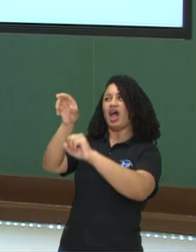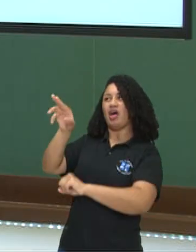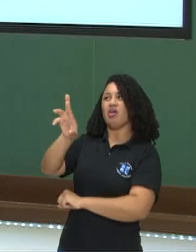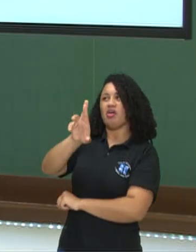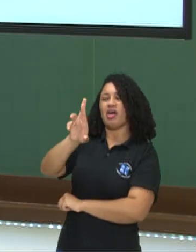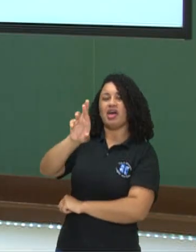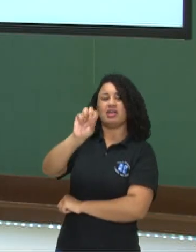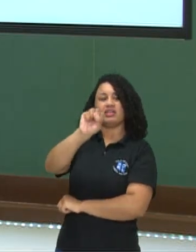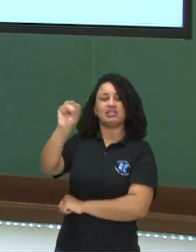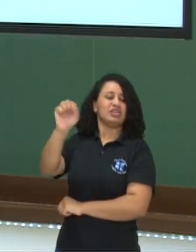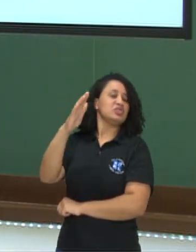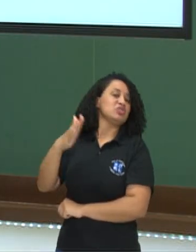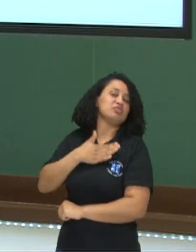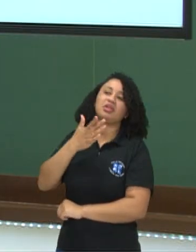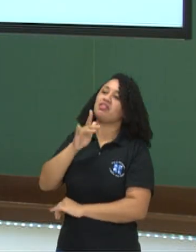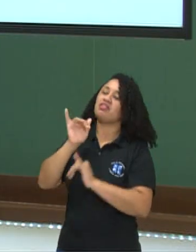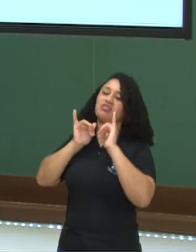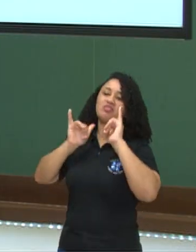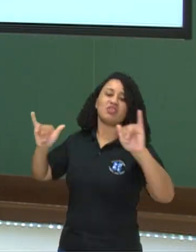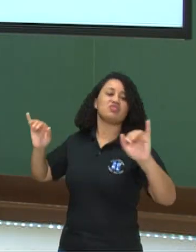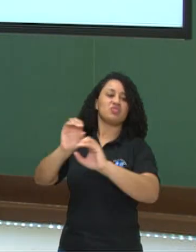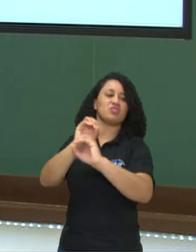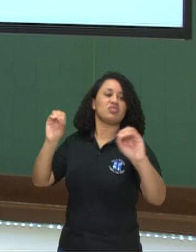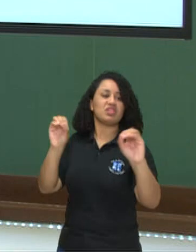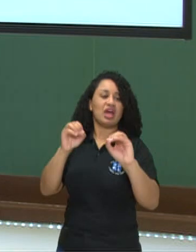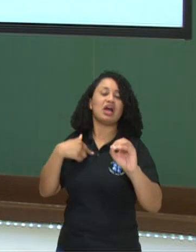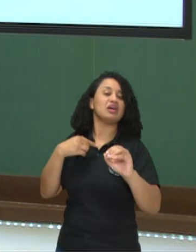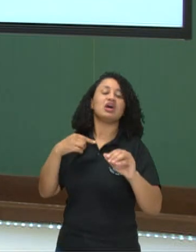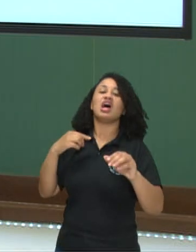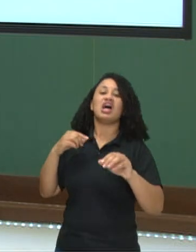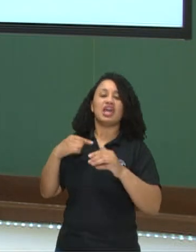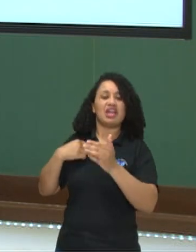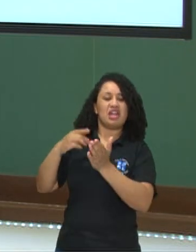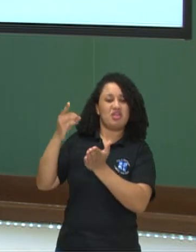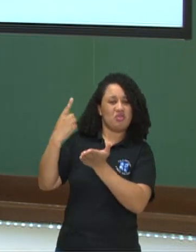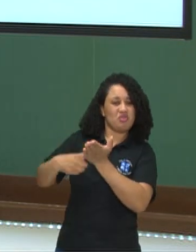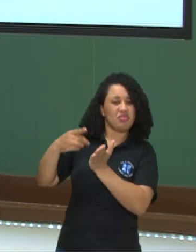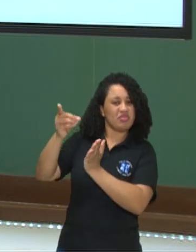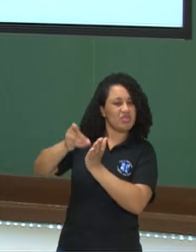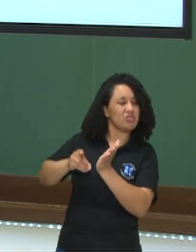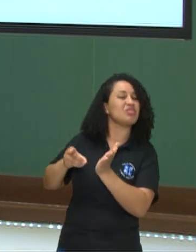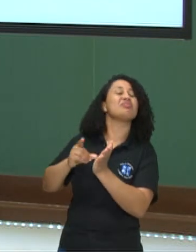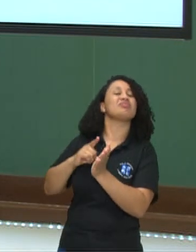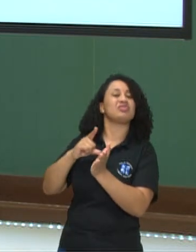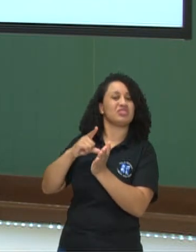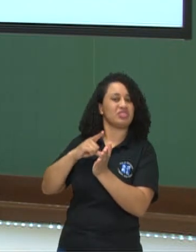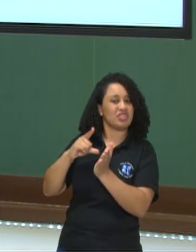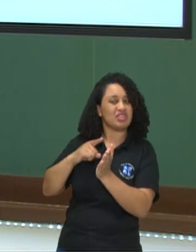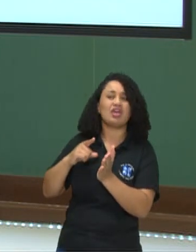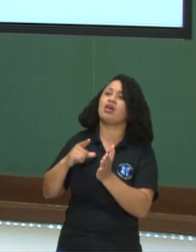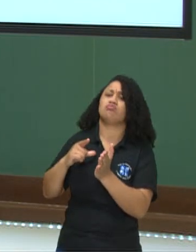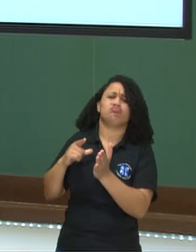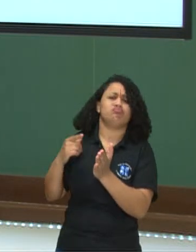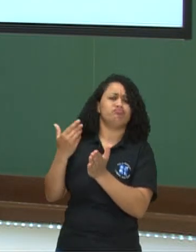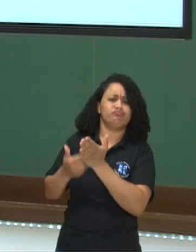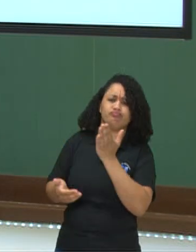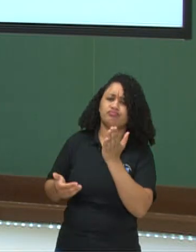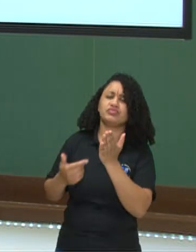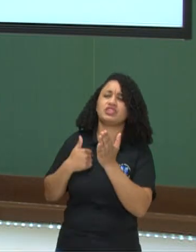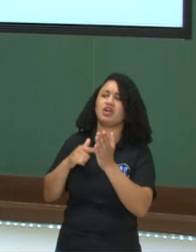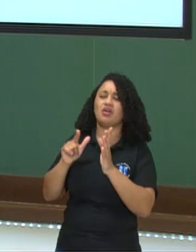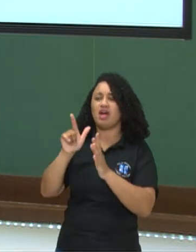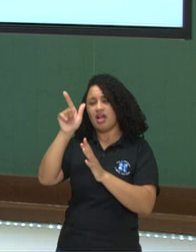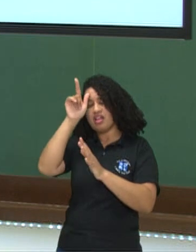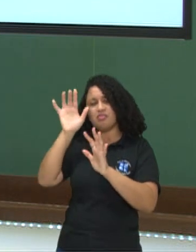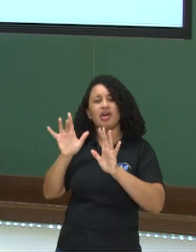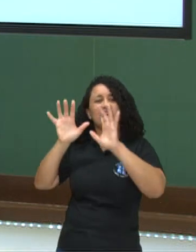de surpresa, sem avisar antes, e quebrou o pacto de não agressão, celebrado aí quase 2 anos antes. A Alemanha invadiu